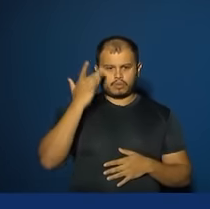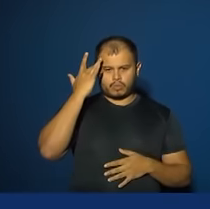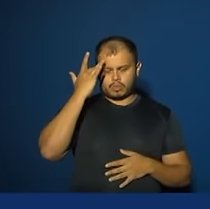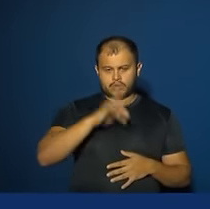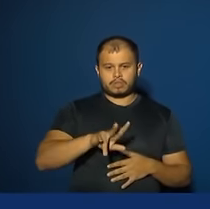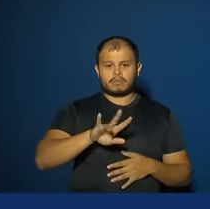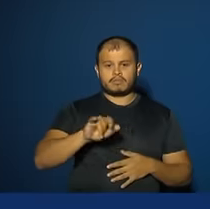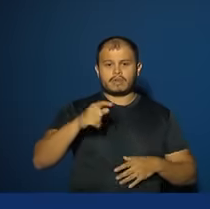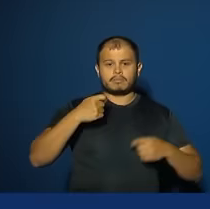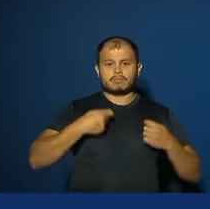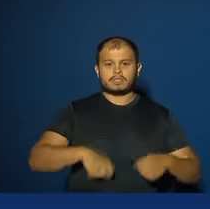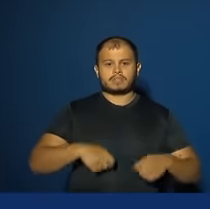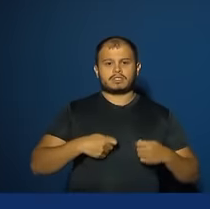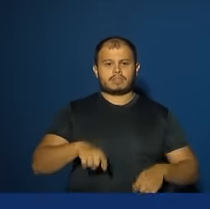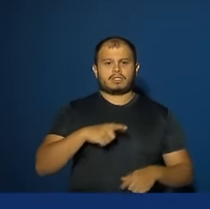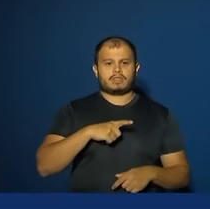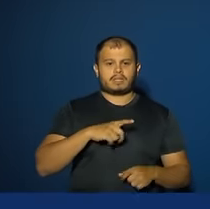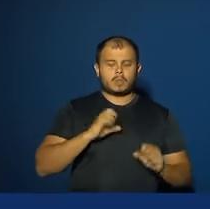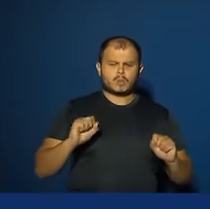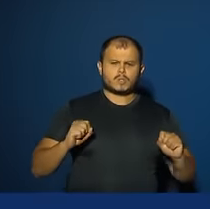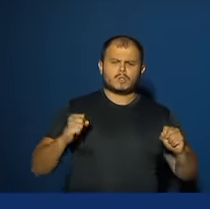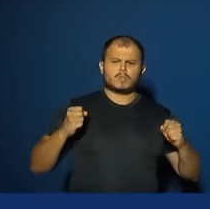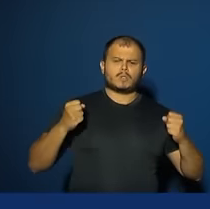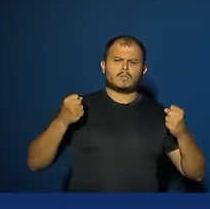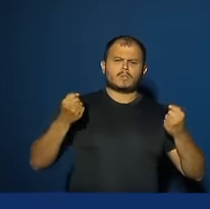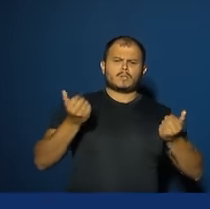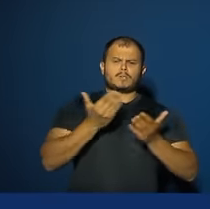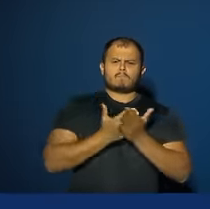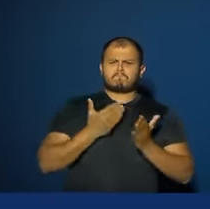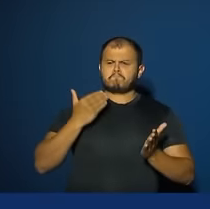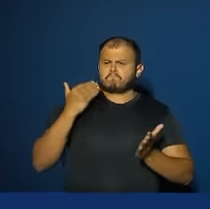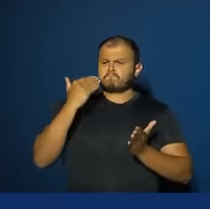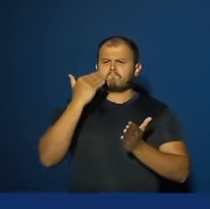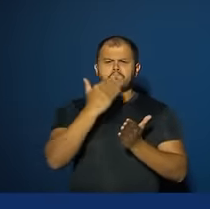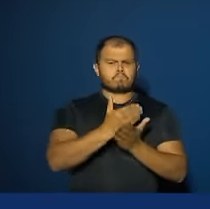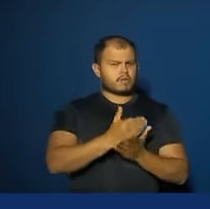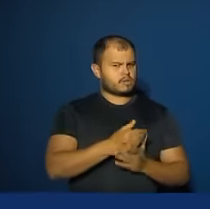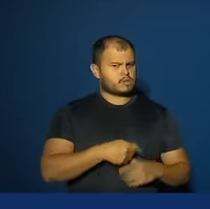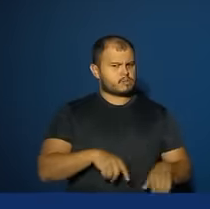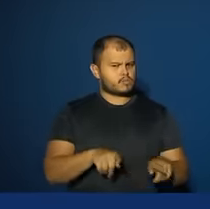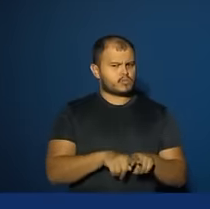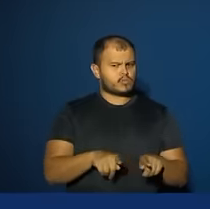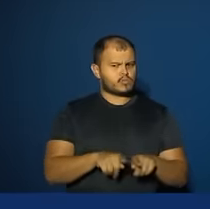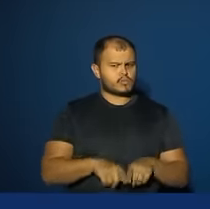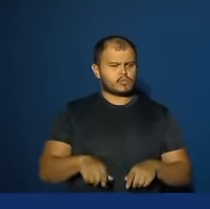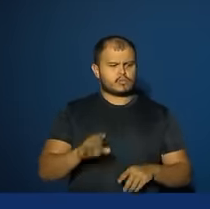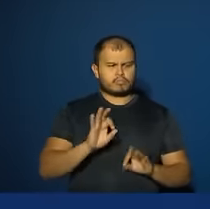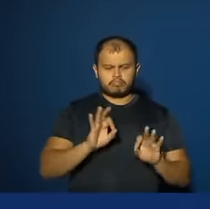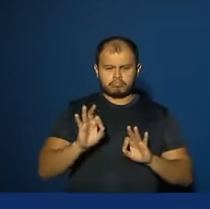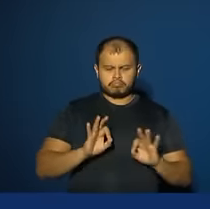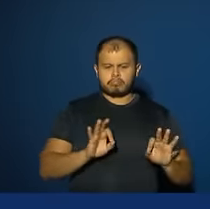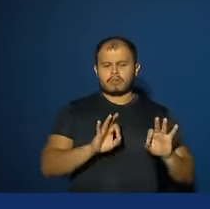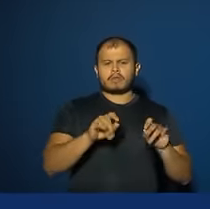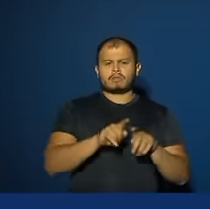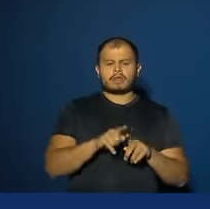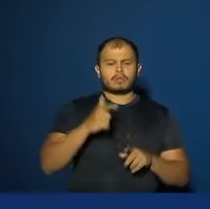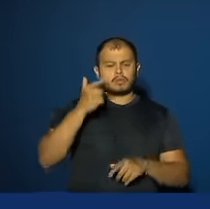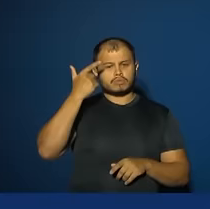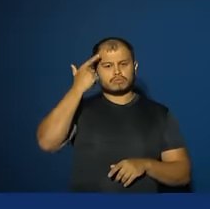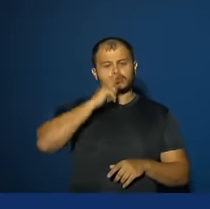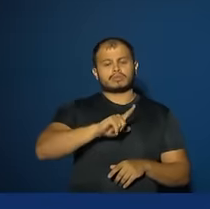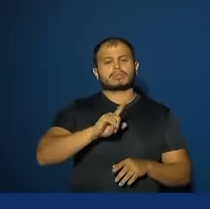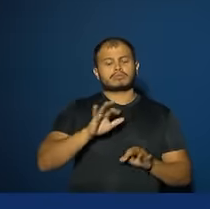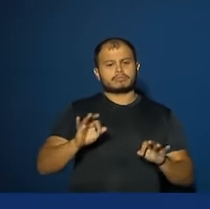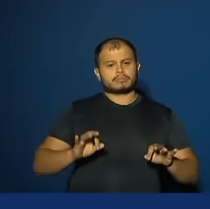vá ser necessário um sacrifício tremendo da a economia americana para chegar, né, vamos